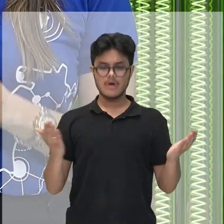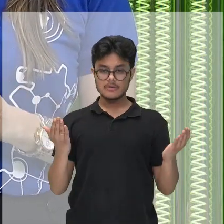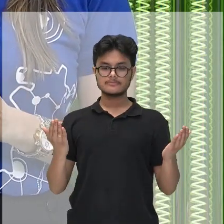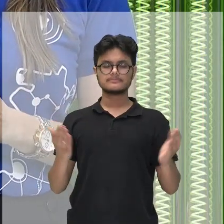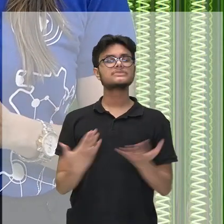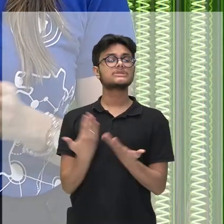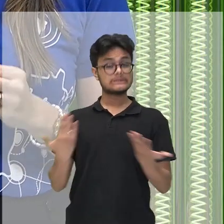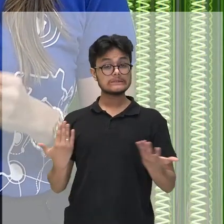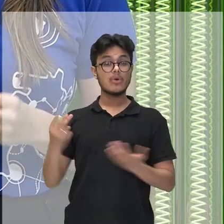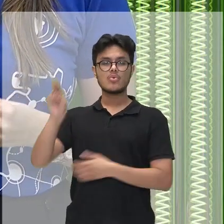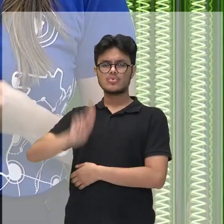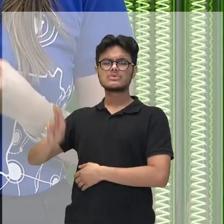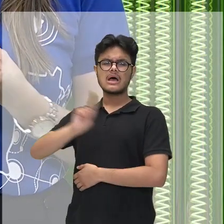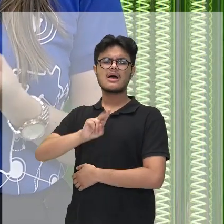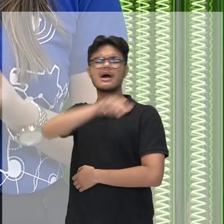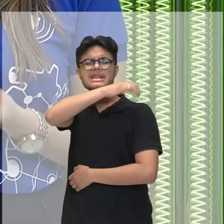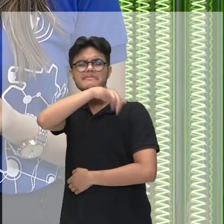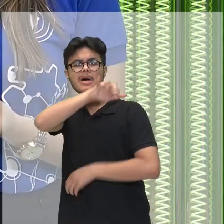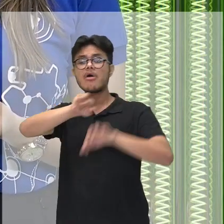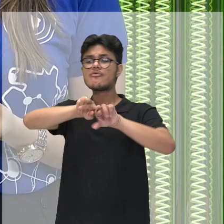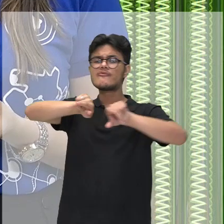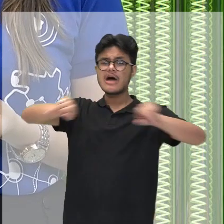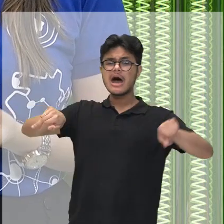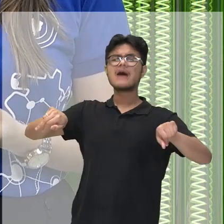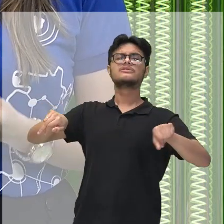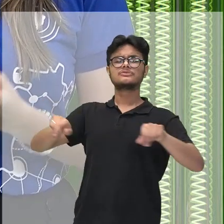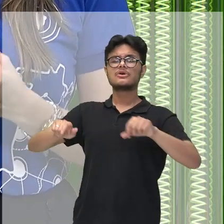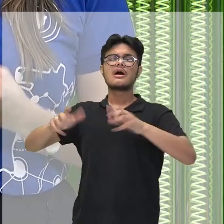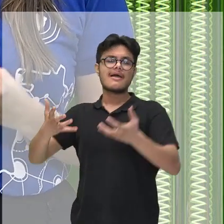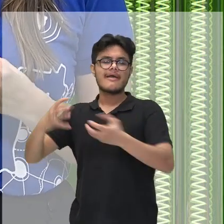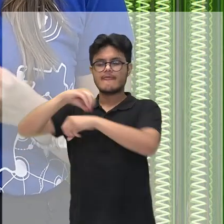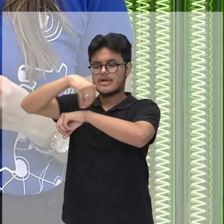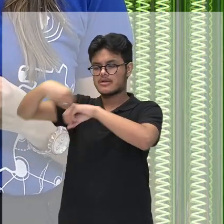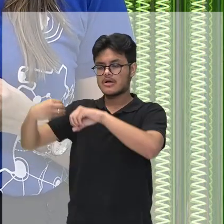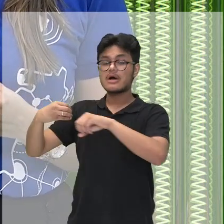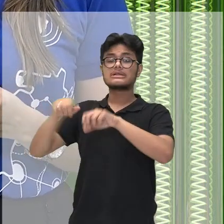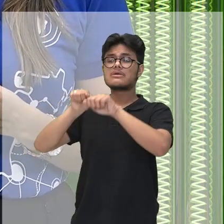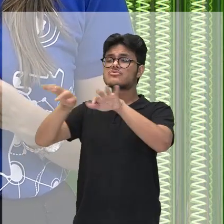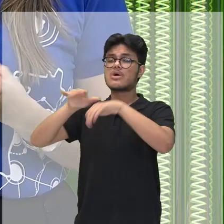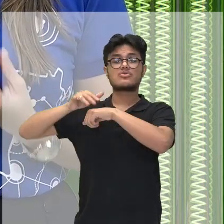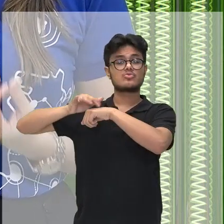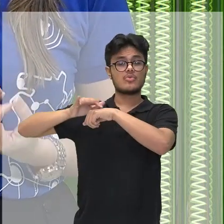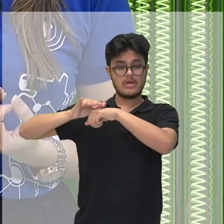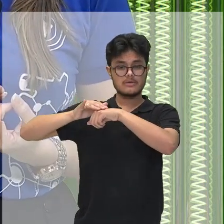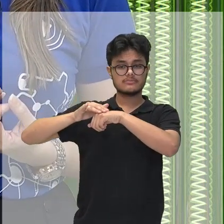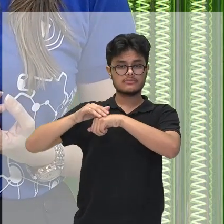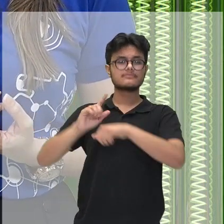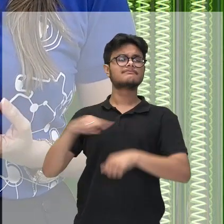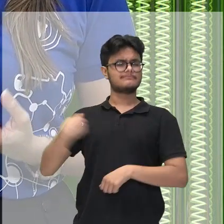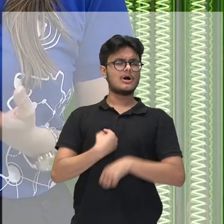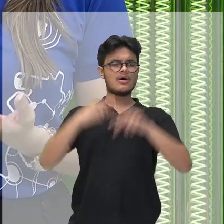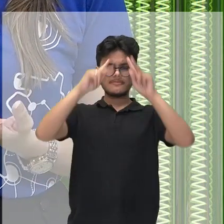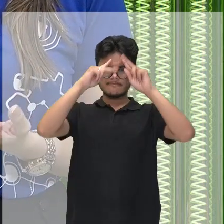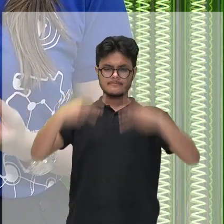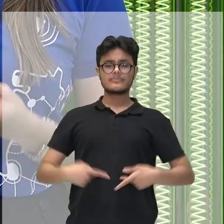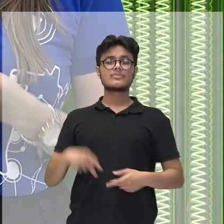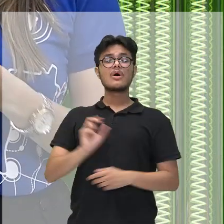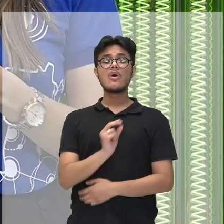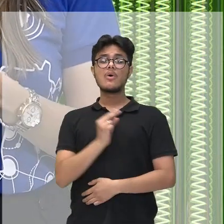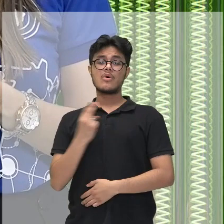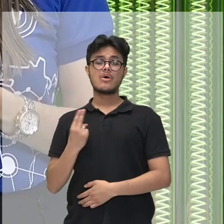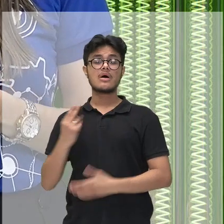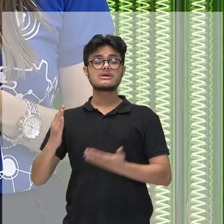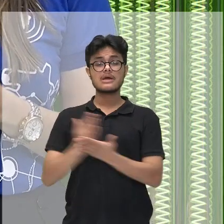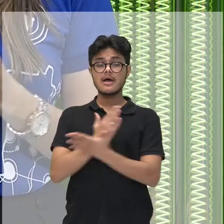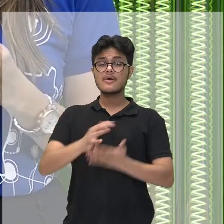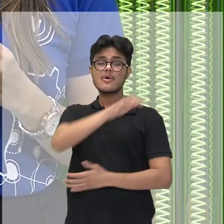são organismos que podem transmitir doenças infecciosas entre os seres humanos ou